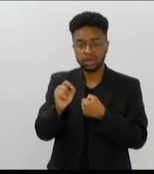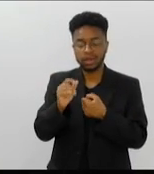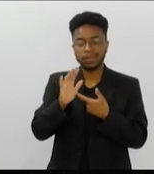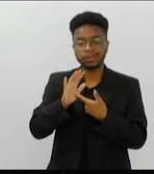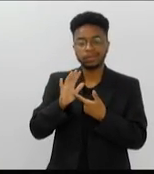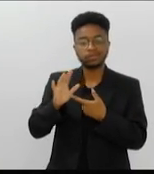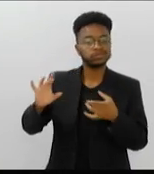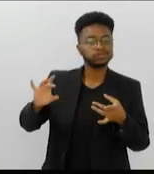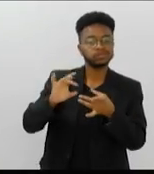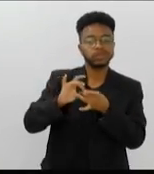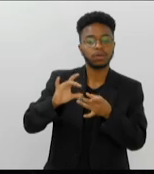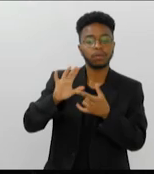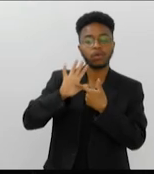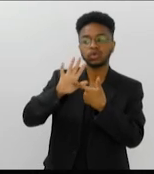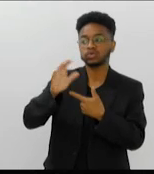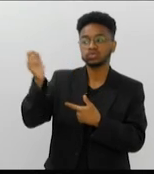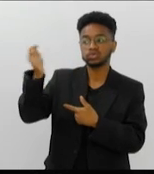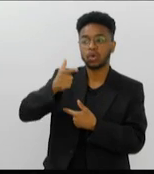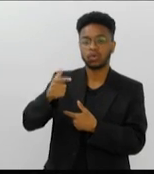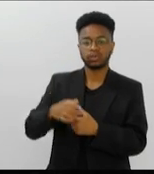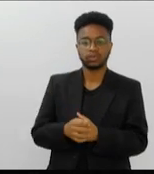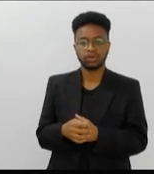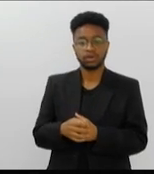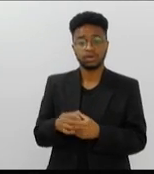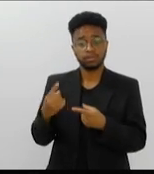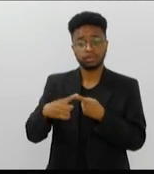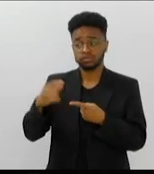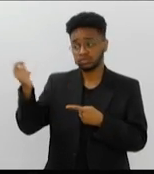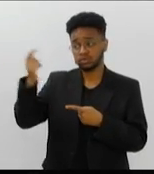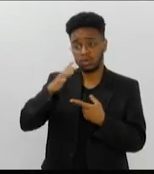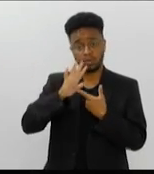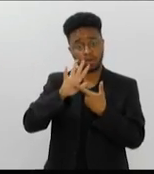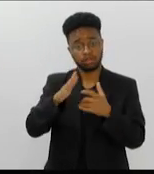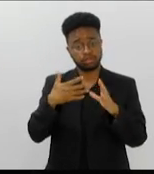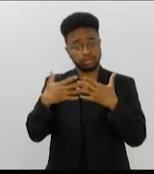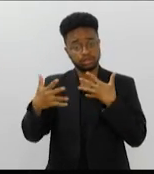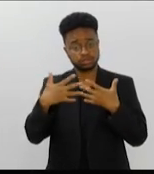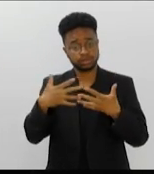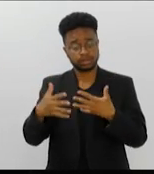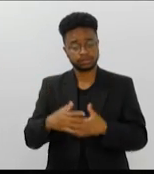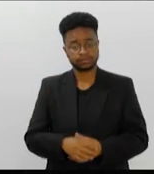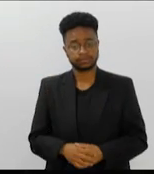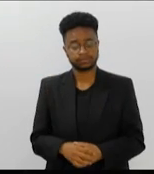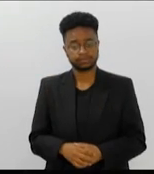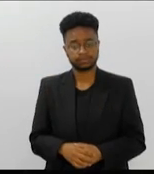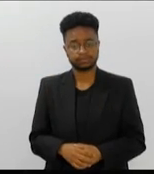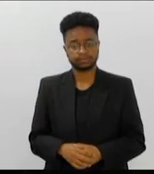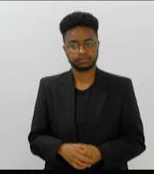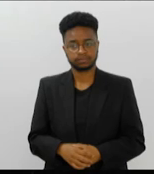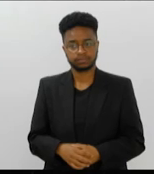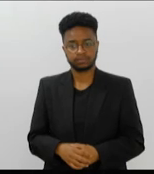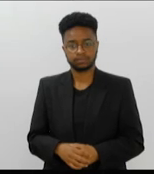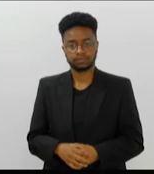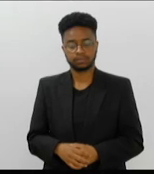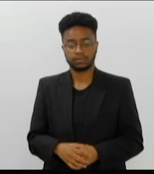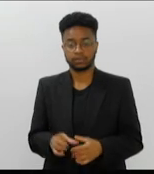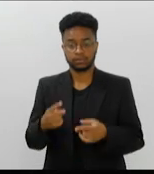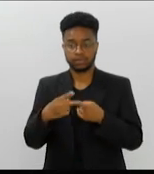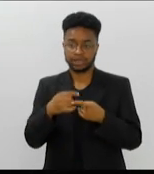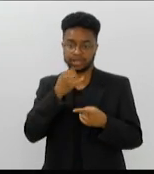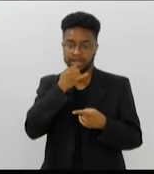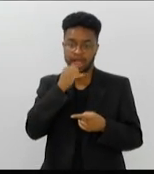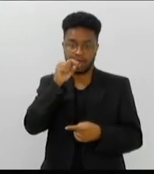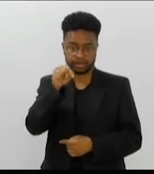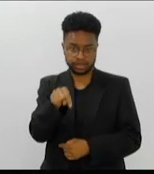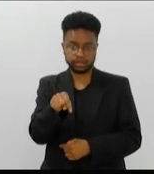sol. E a luz do sol é a transparência. Né? Quando a gente bota, como aqui, por